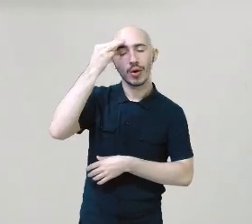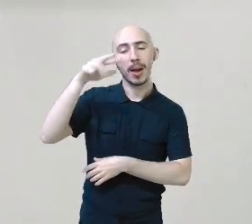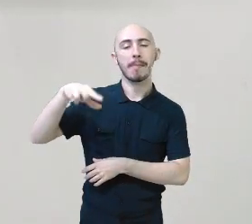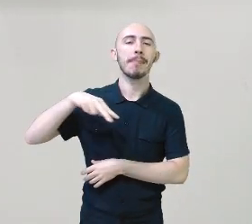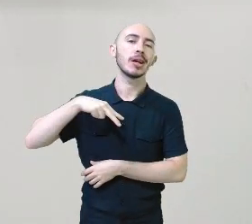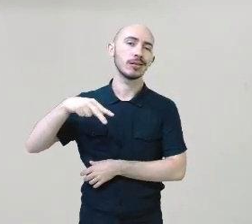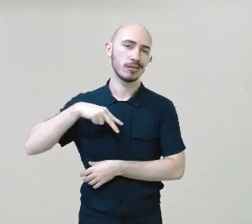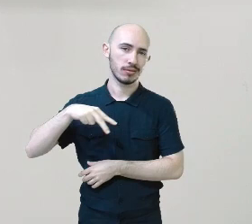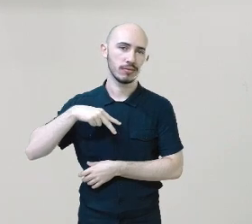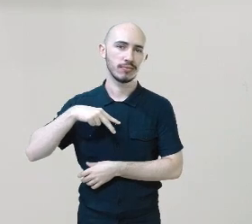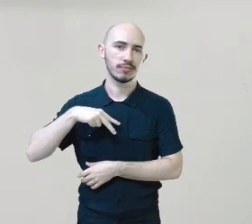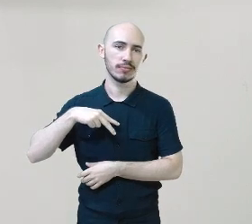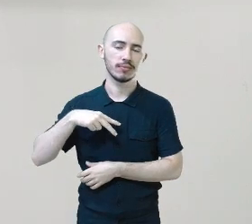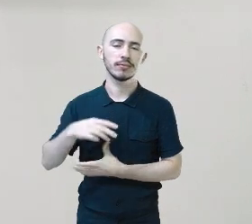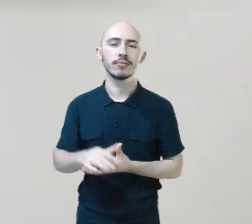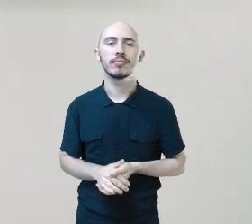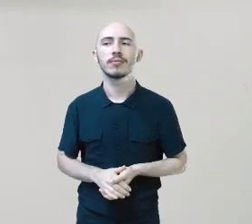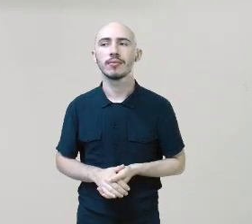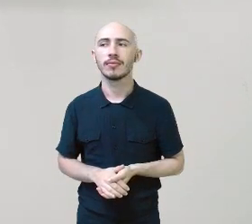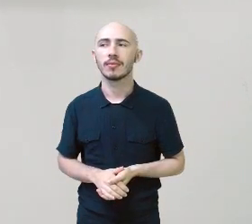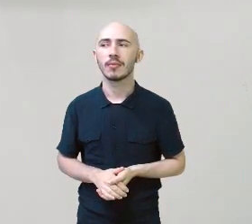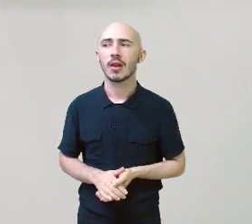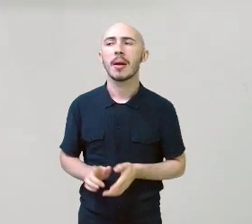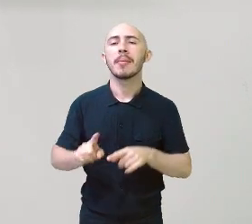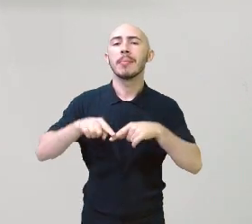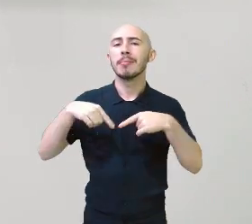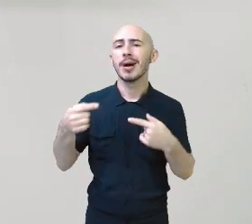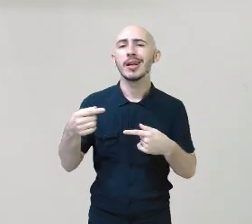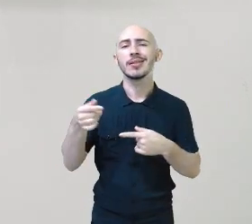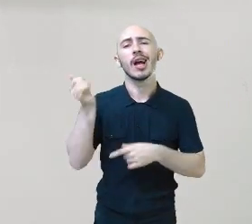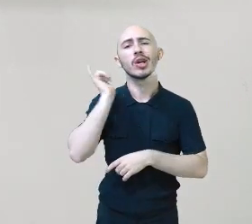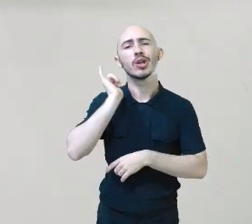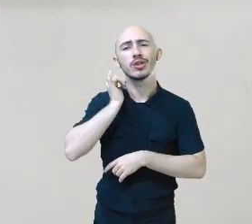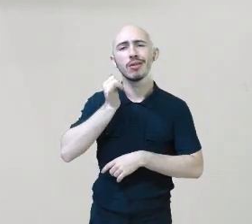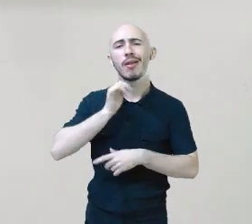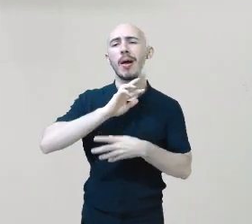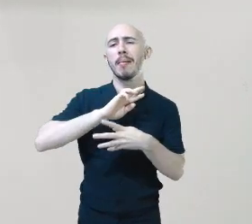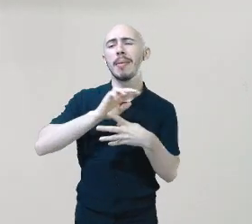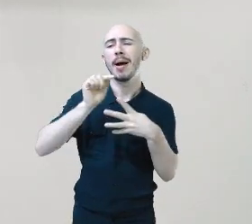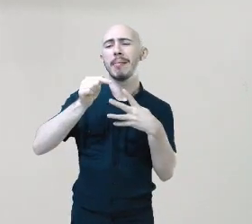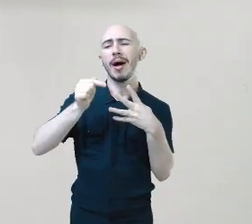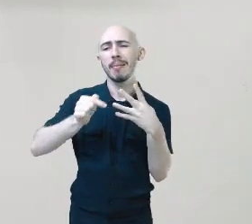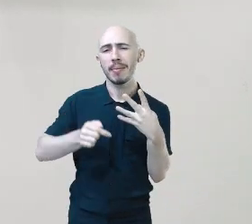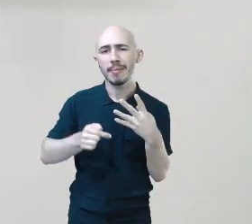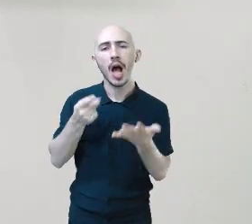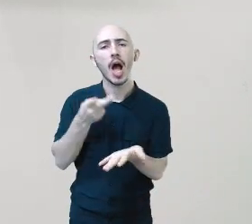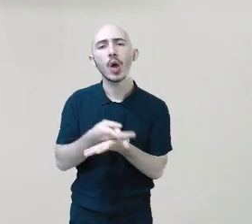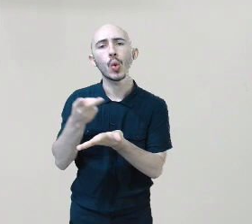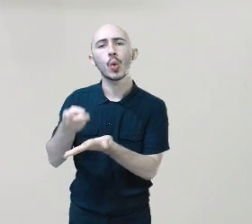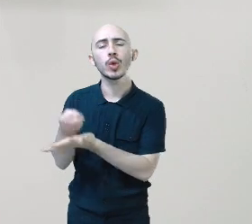individual. Mas todas essas histórias, tudo isso que acontece